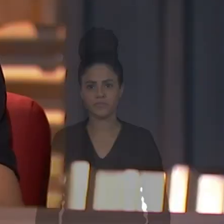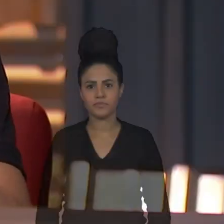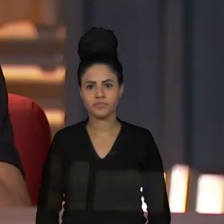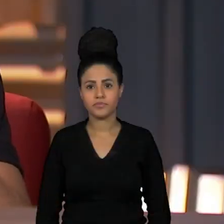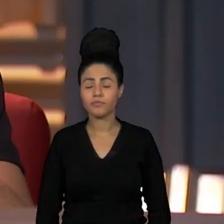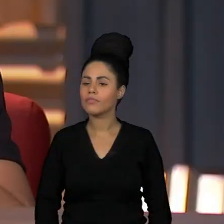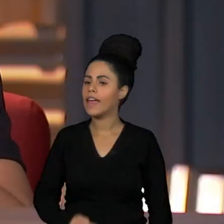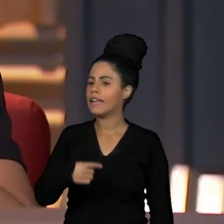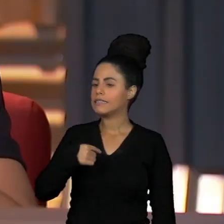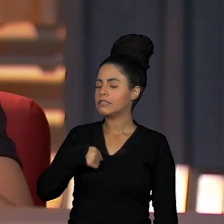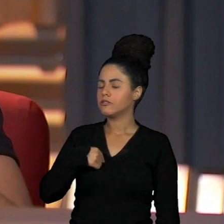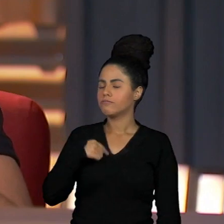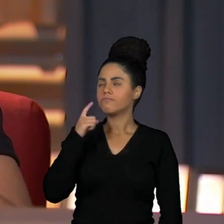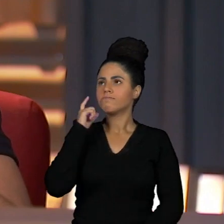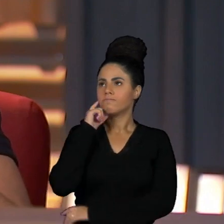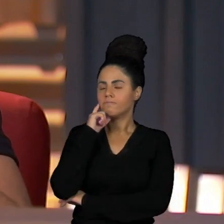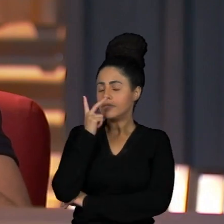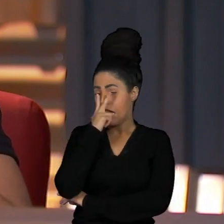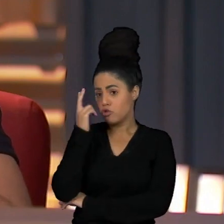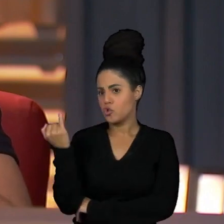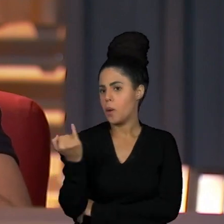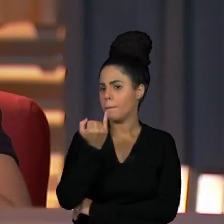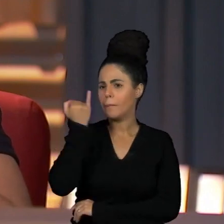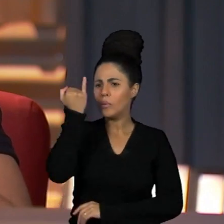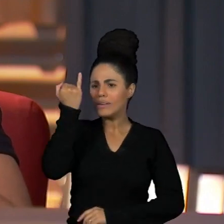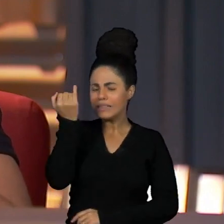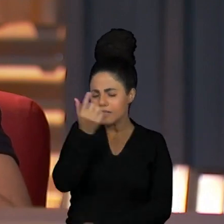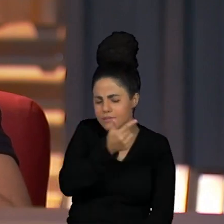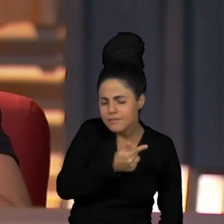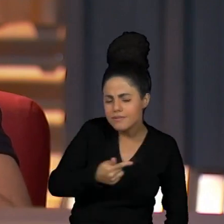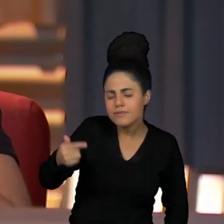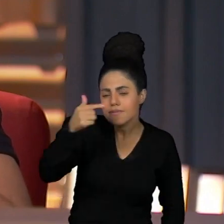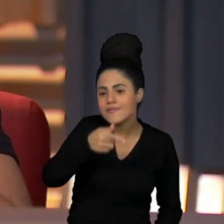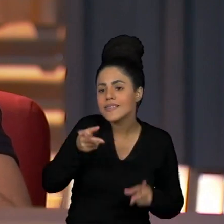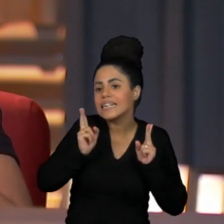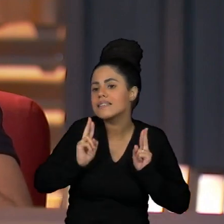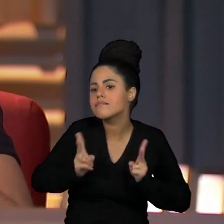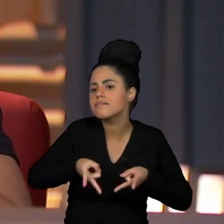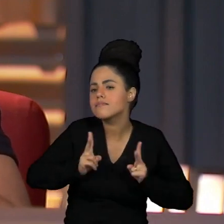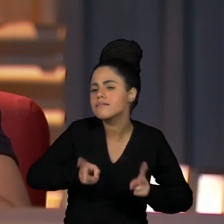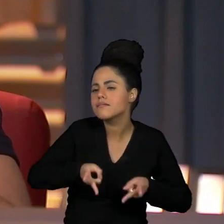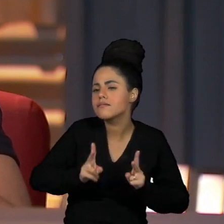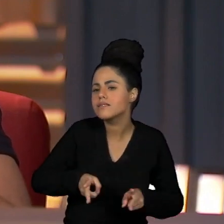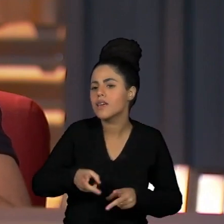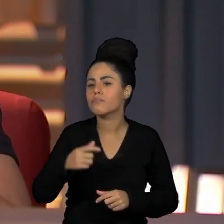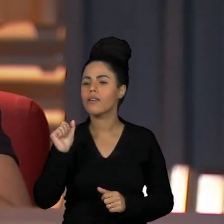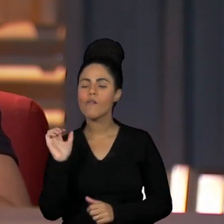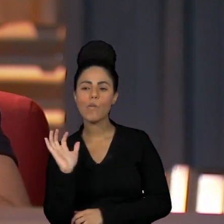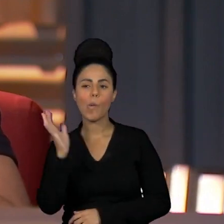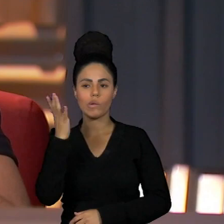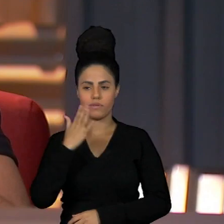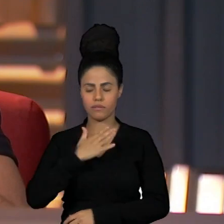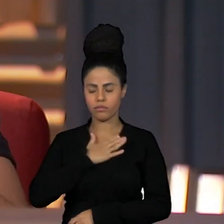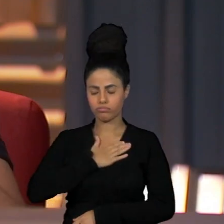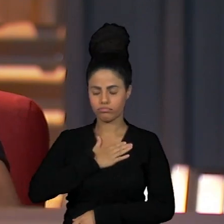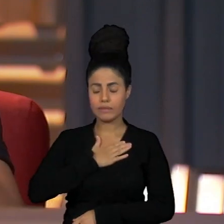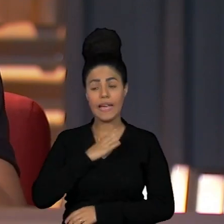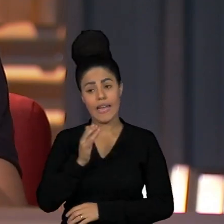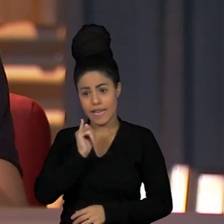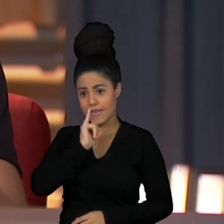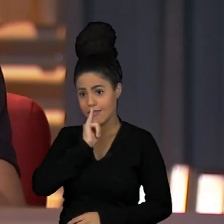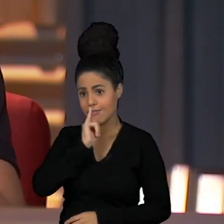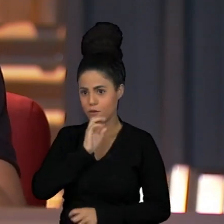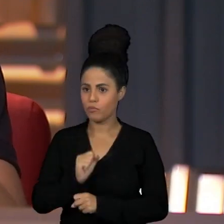Eu acho importante a gente fazer isso semanalmente. Tá. Porque uma coisa que acontece muito comigo é que quando, vamos supor, eu fiz